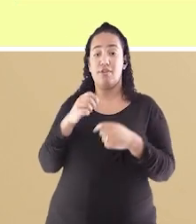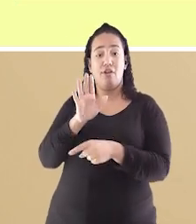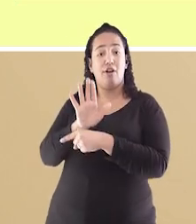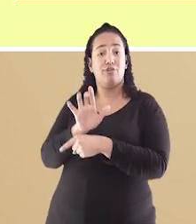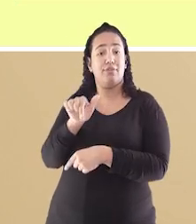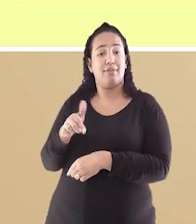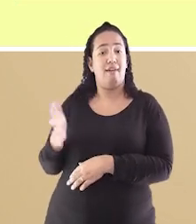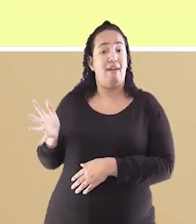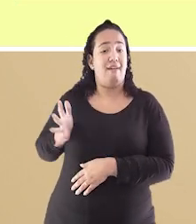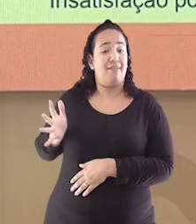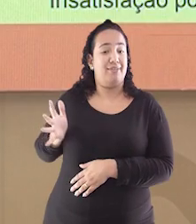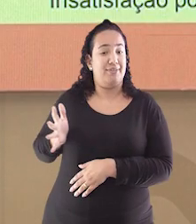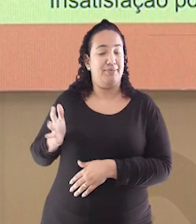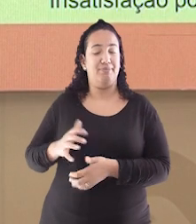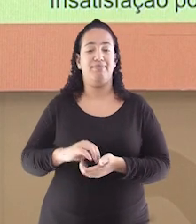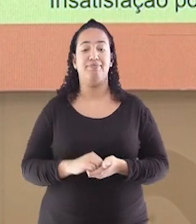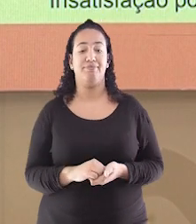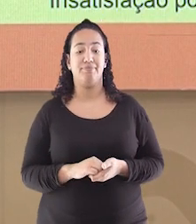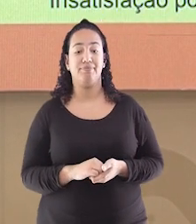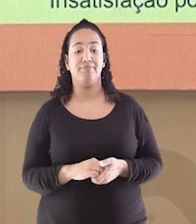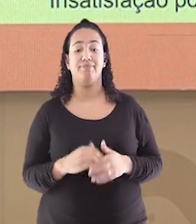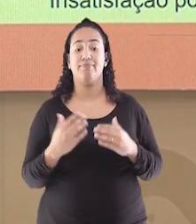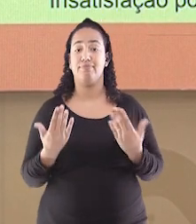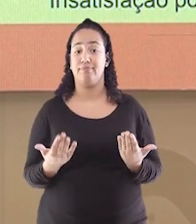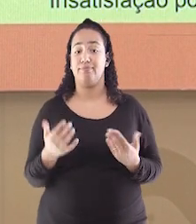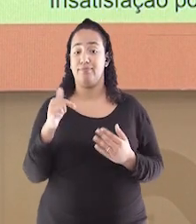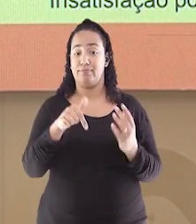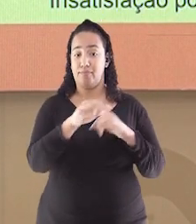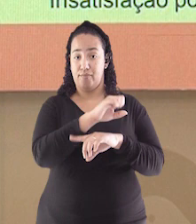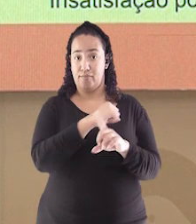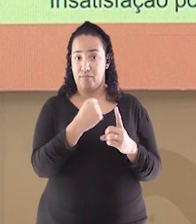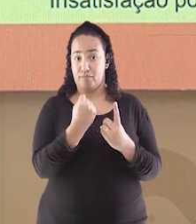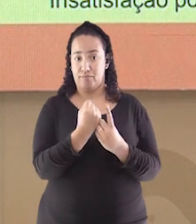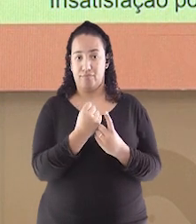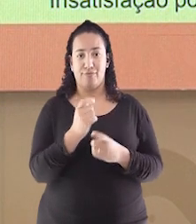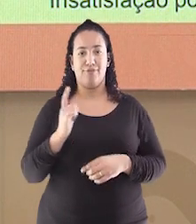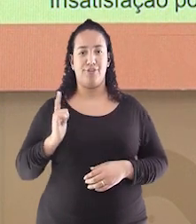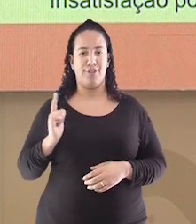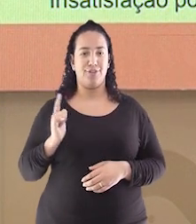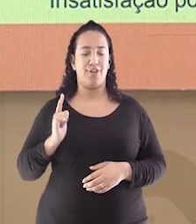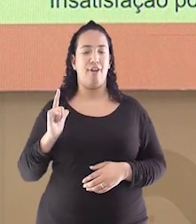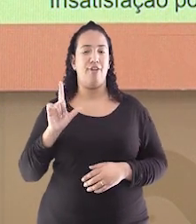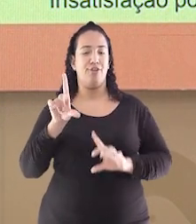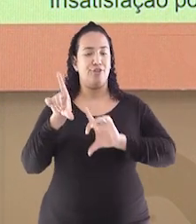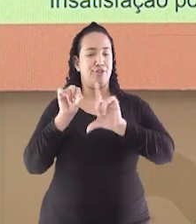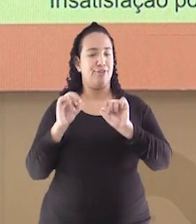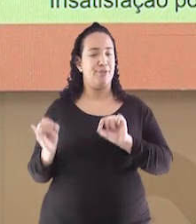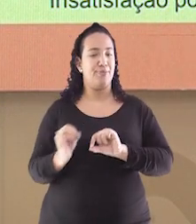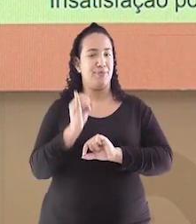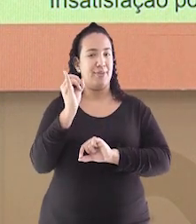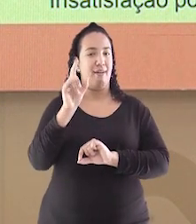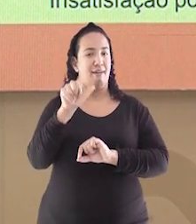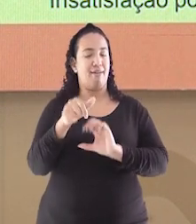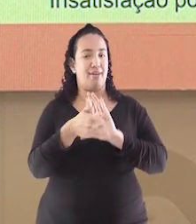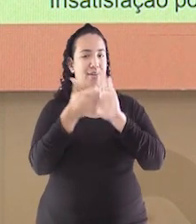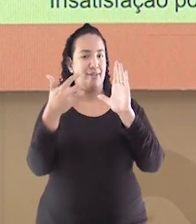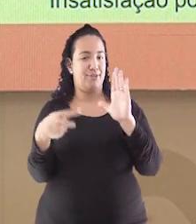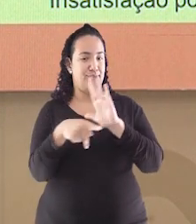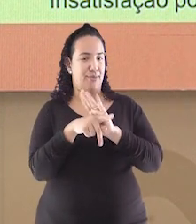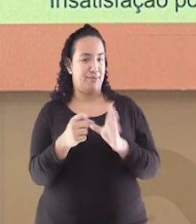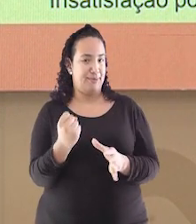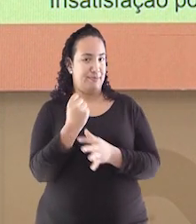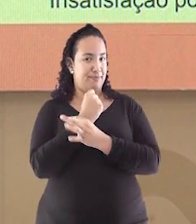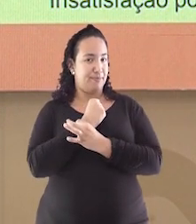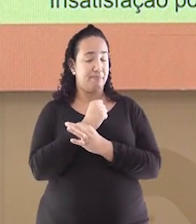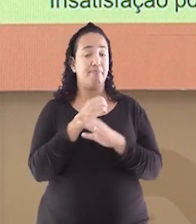vários privilégios. E uma sociedade de privilégios é uma das características do absolutismo. Mas não se engane,